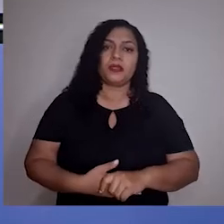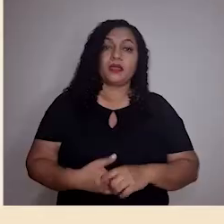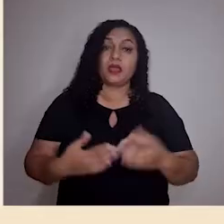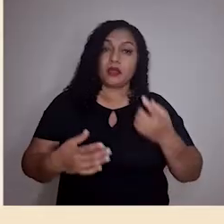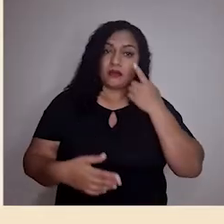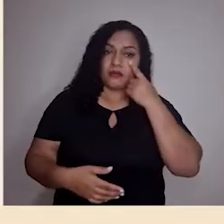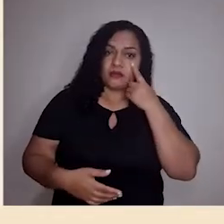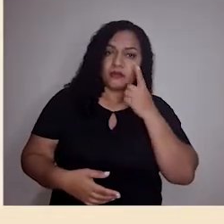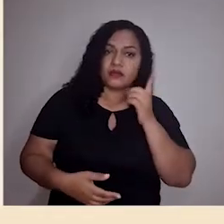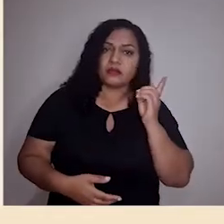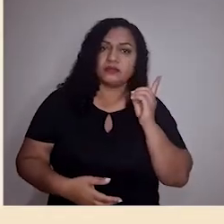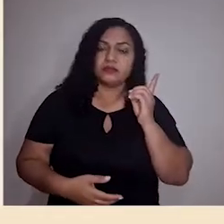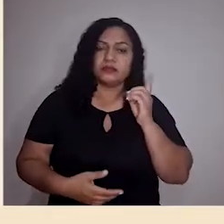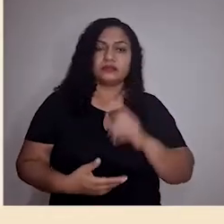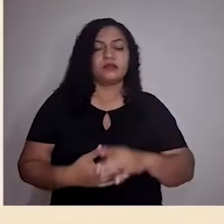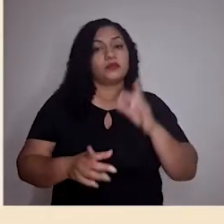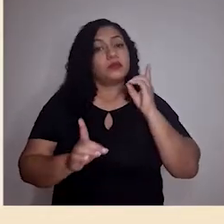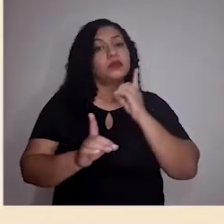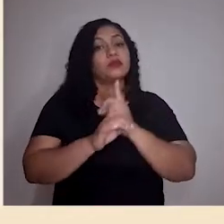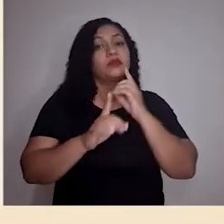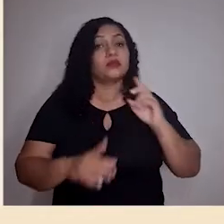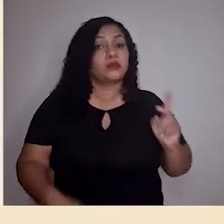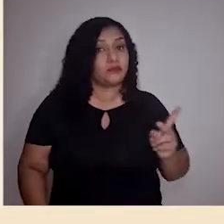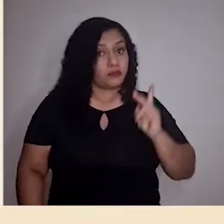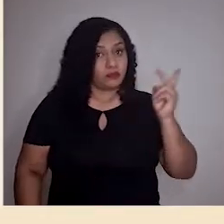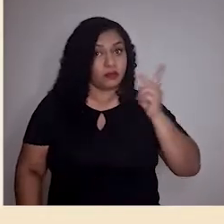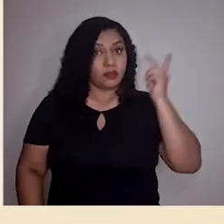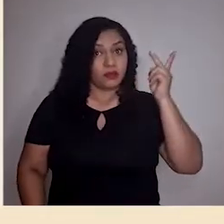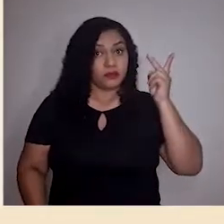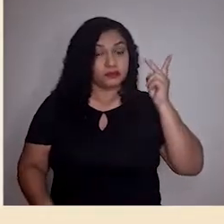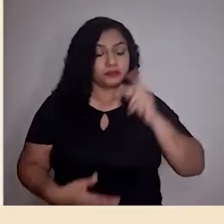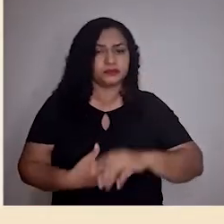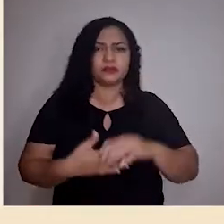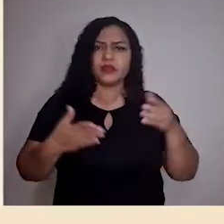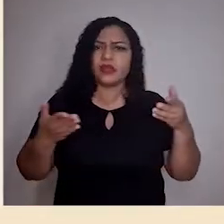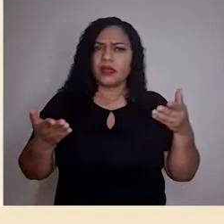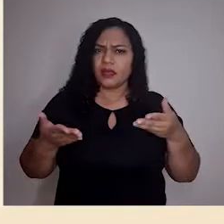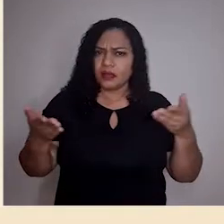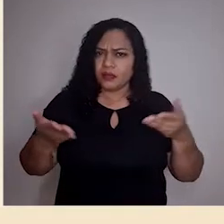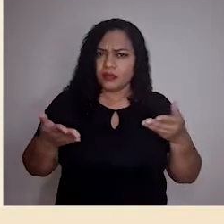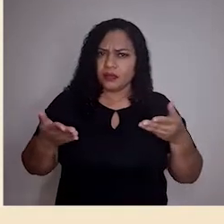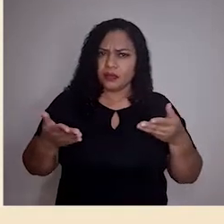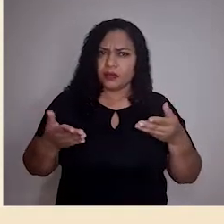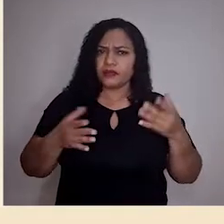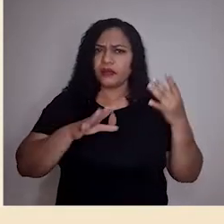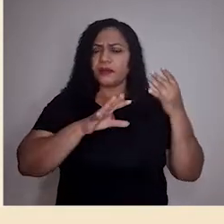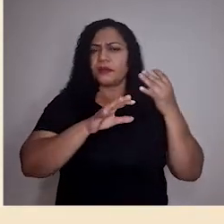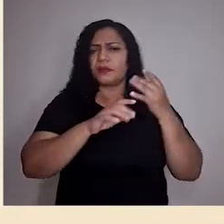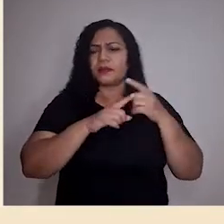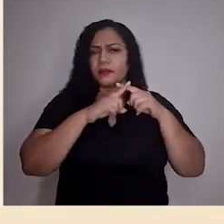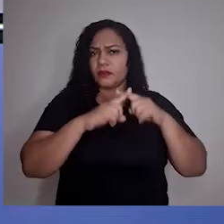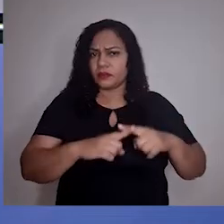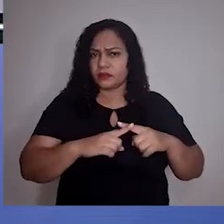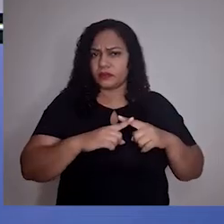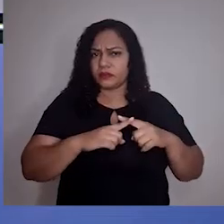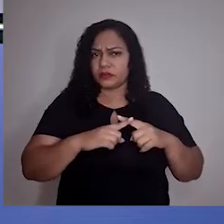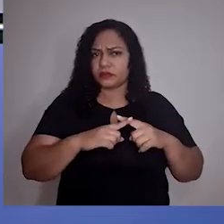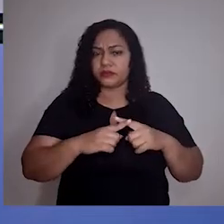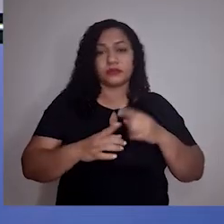Resolvendo essa potência, nós encontramos esse valor. E agora a gente faz essa